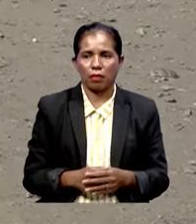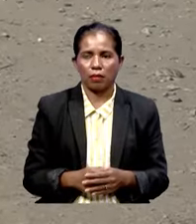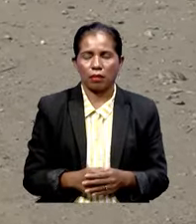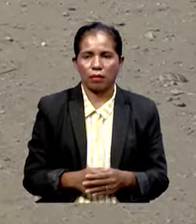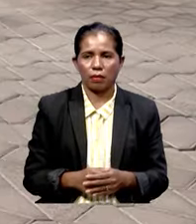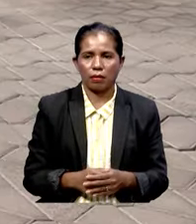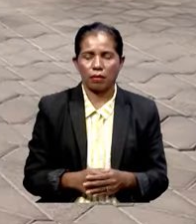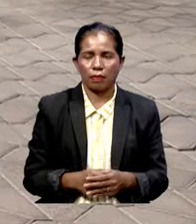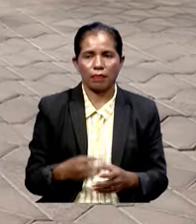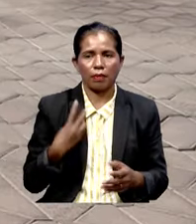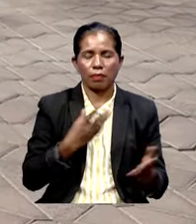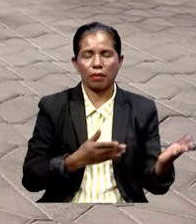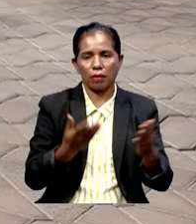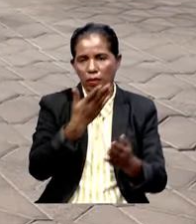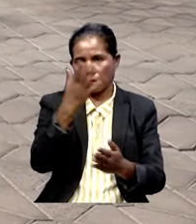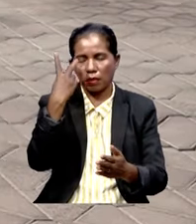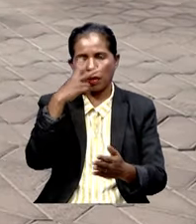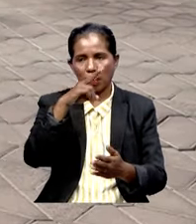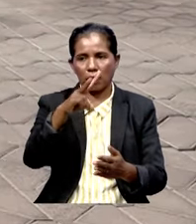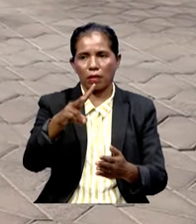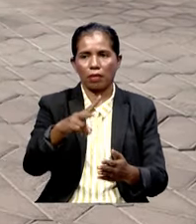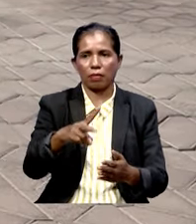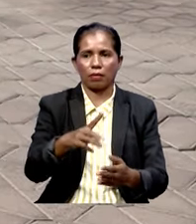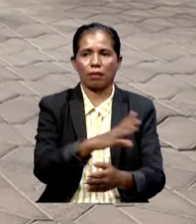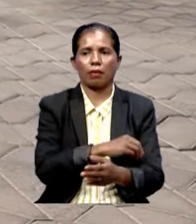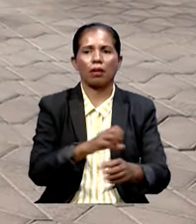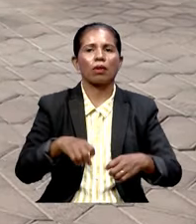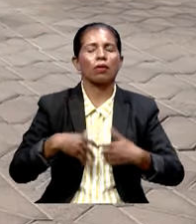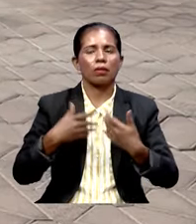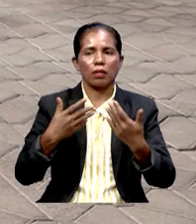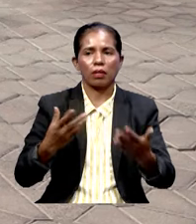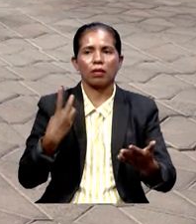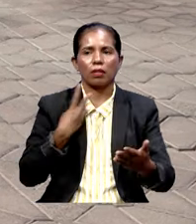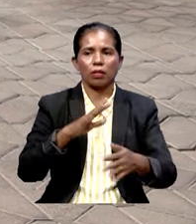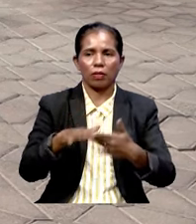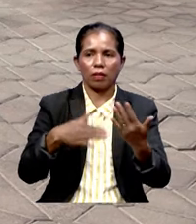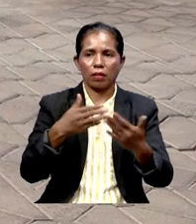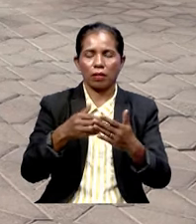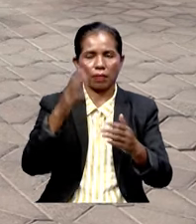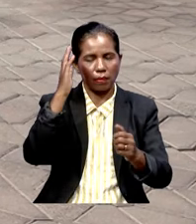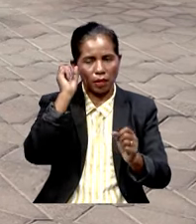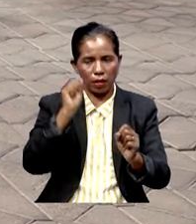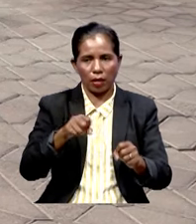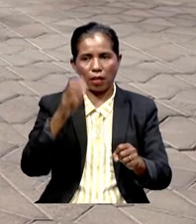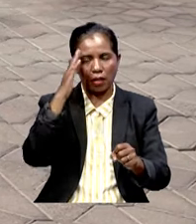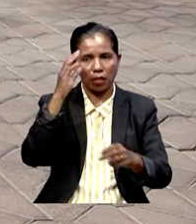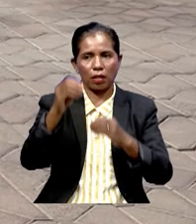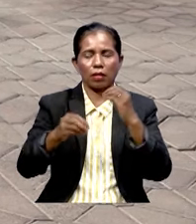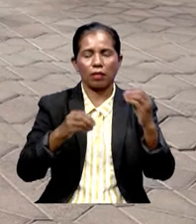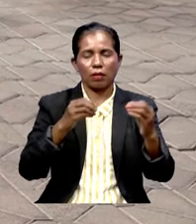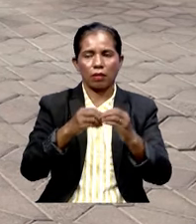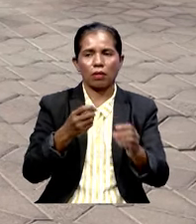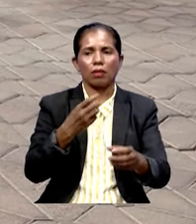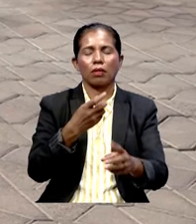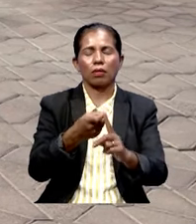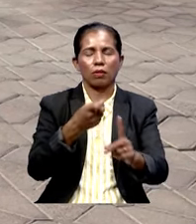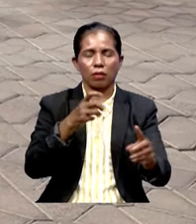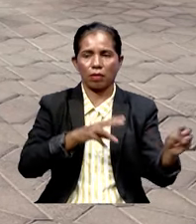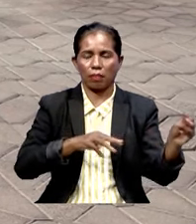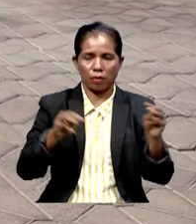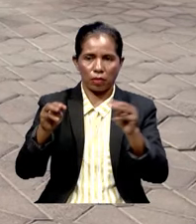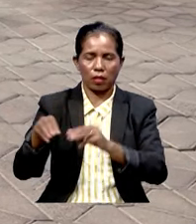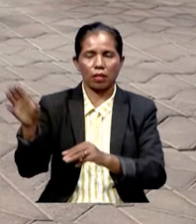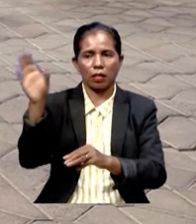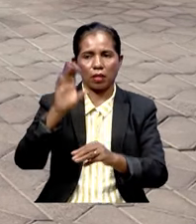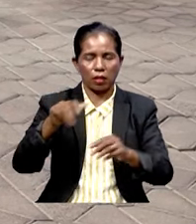Turmai, a misi lori ta bot sira barona explicação. Oinsa, ita hotu vele hateli ekona ba efeitu husi mudanza